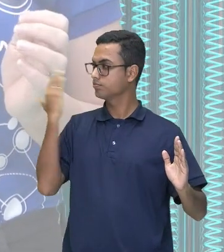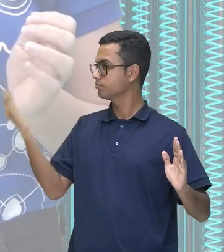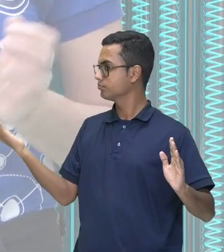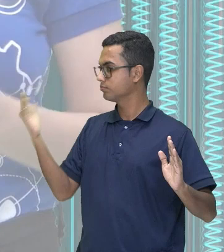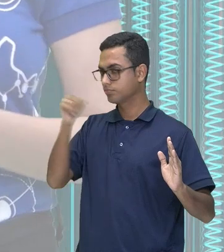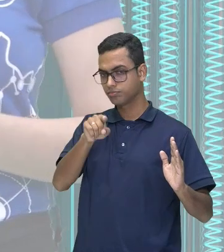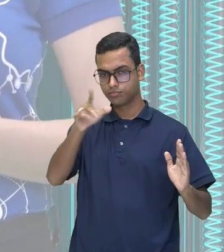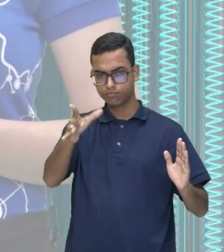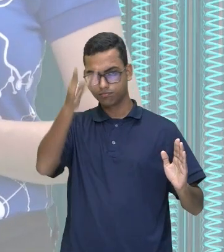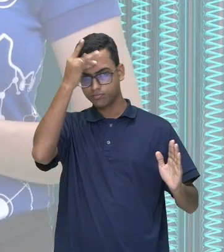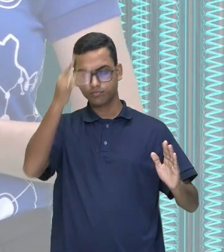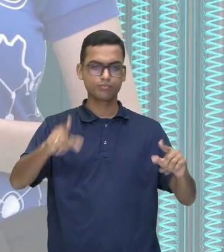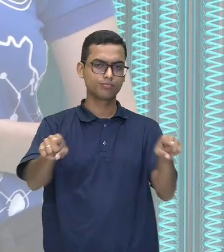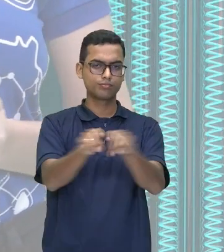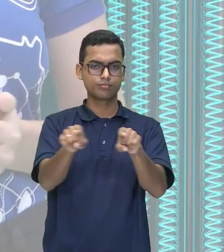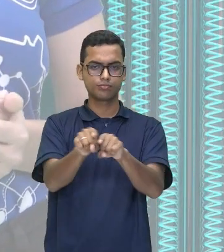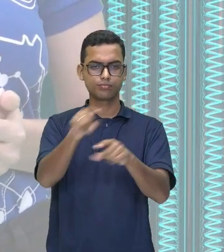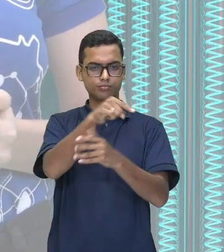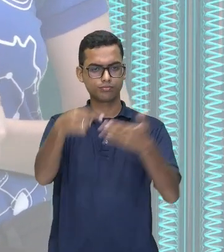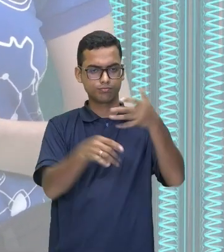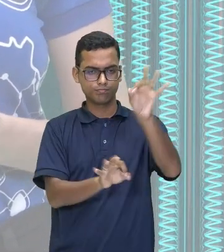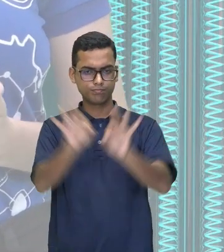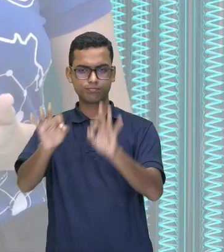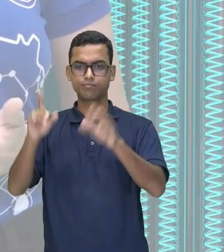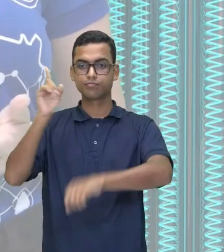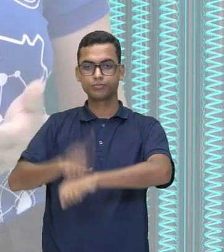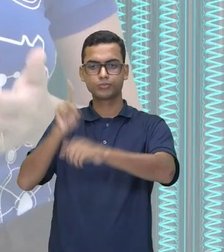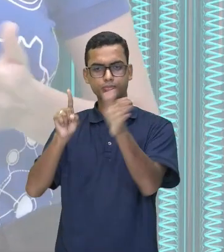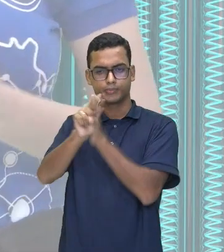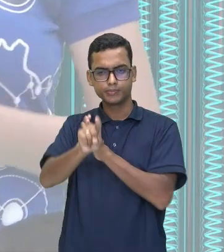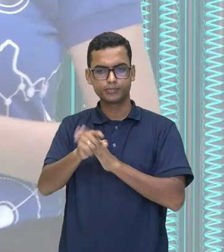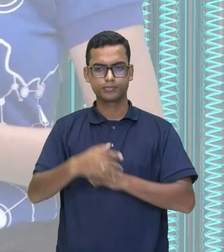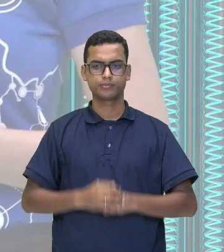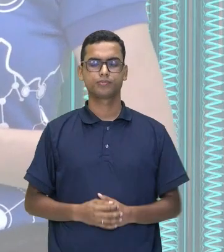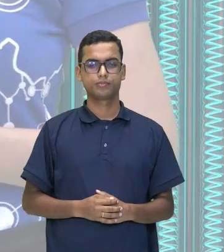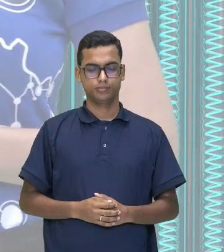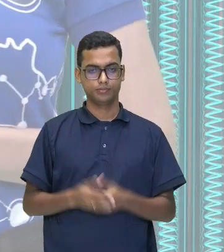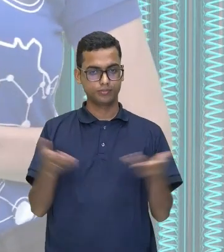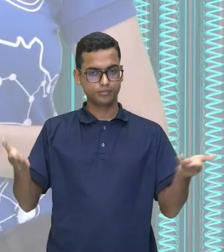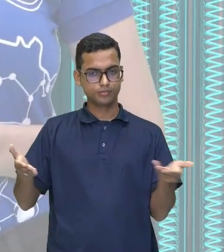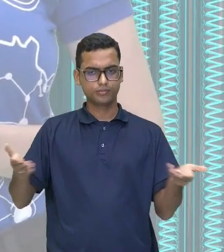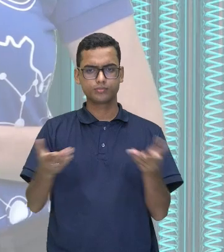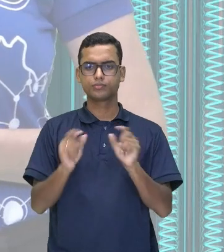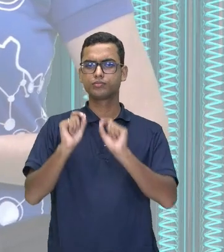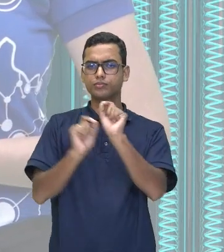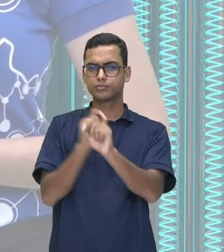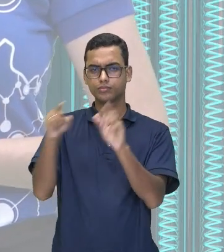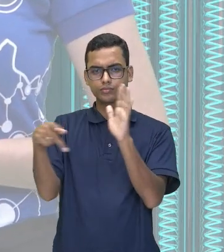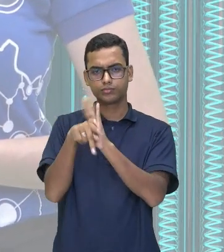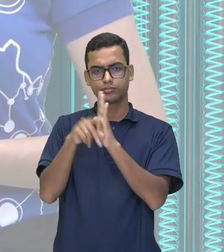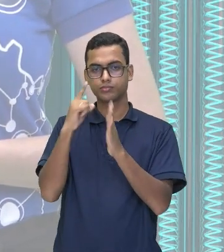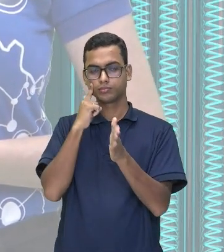você organizar os elementos, para fazer a pergunta. Vamos ver mais um pouquinho aqui do interrogative